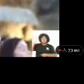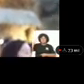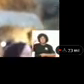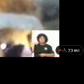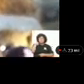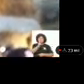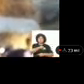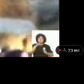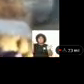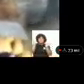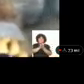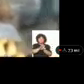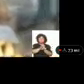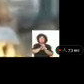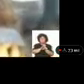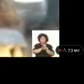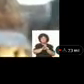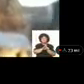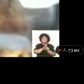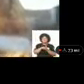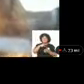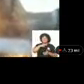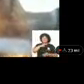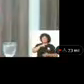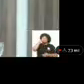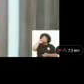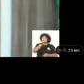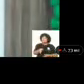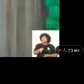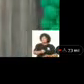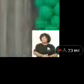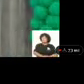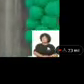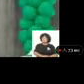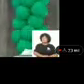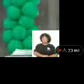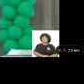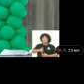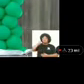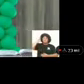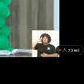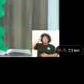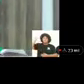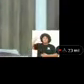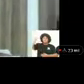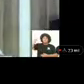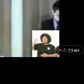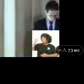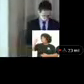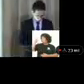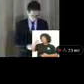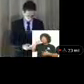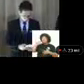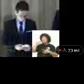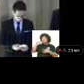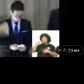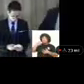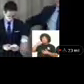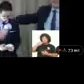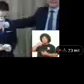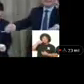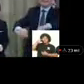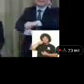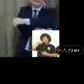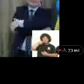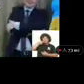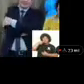lá. Eu tenho certeza, irmãos, que o Senhor permitiu esse segundo turno para ministrar no